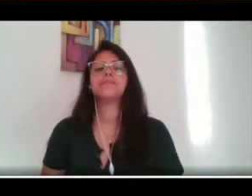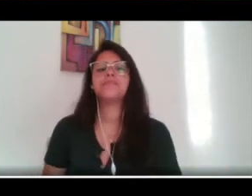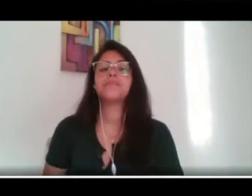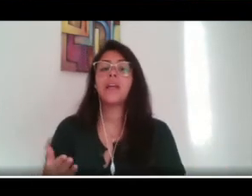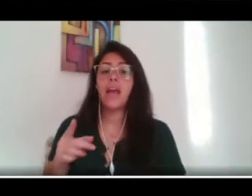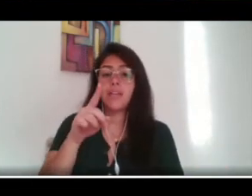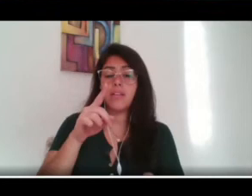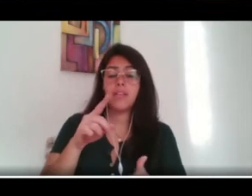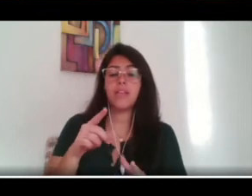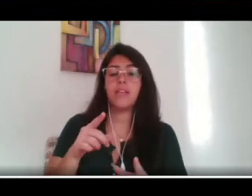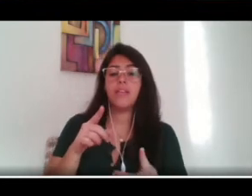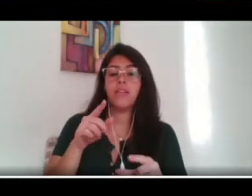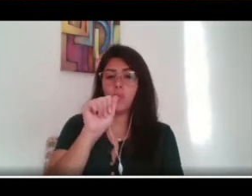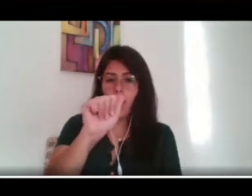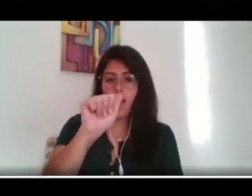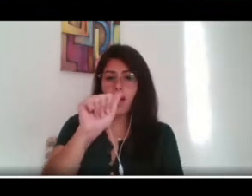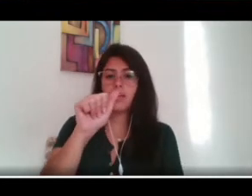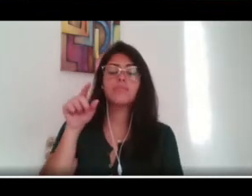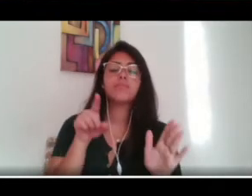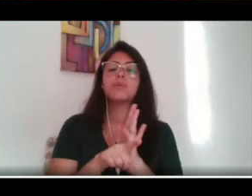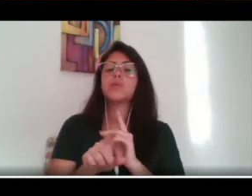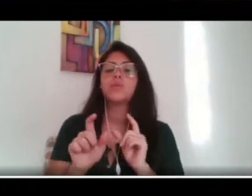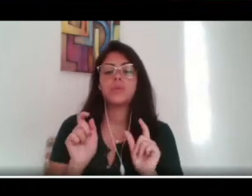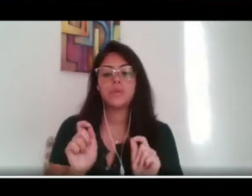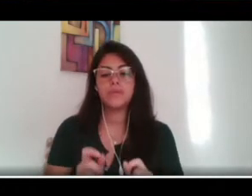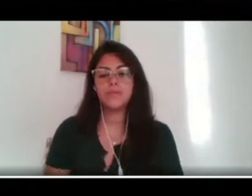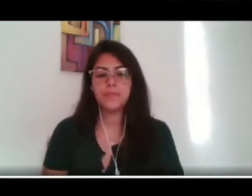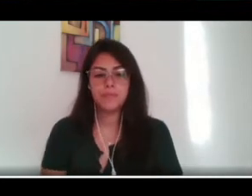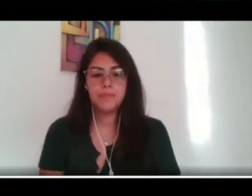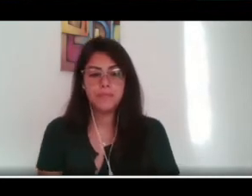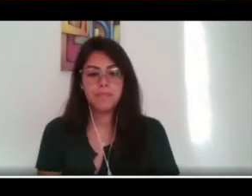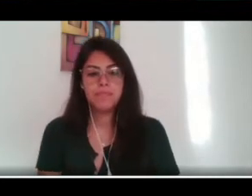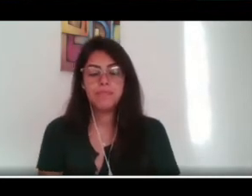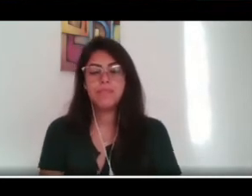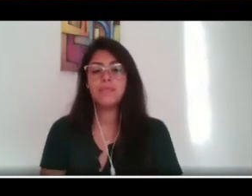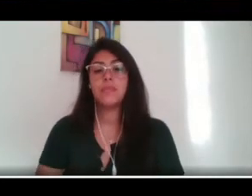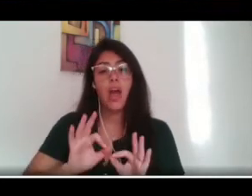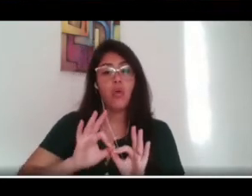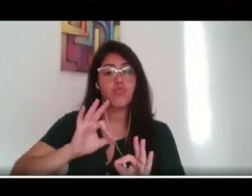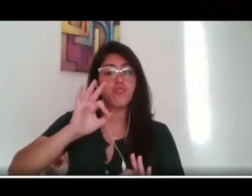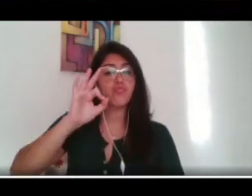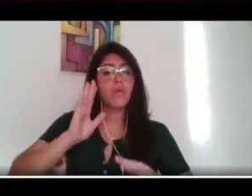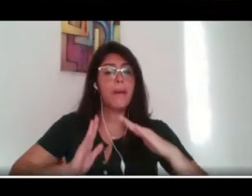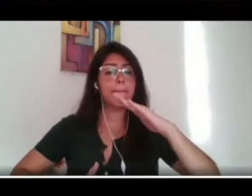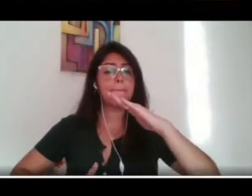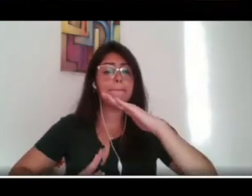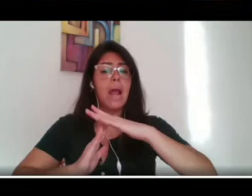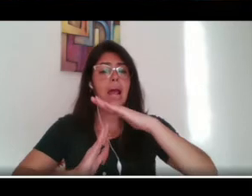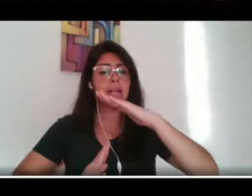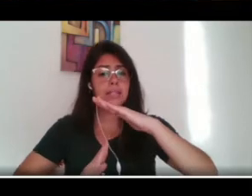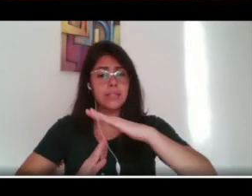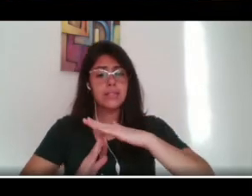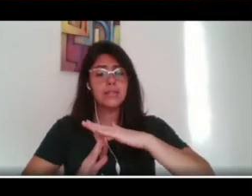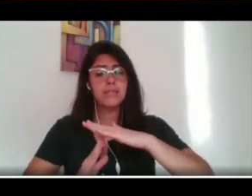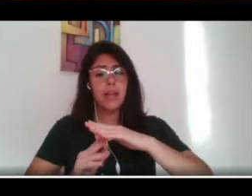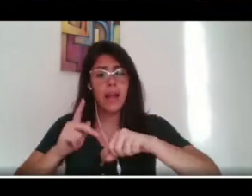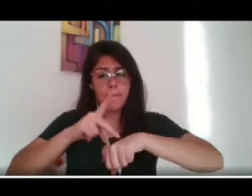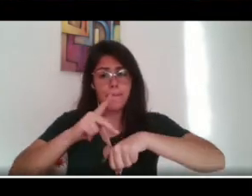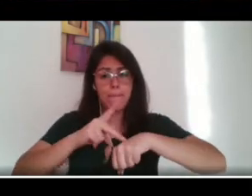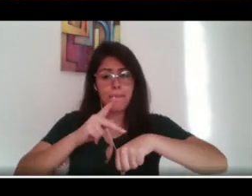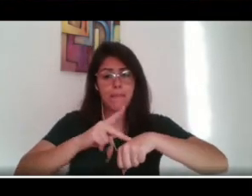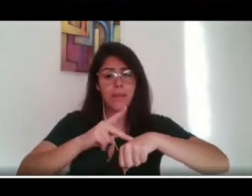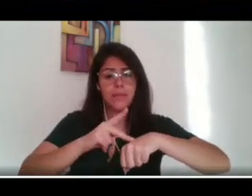A altura máxima acima do telhado atingida pela pedra. Então, o que vai acontecer com essa pedra,